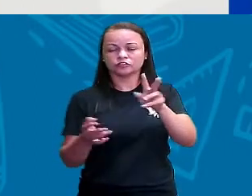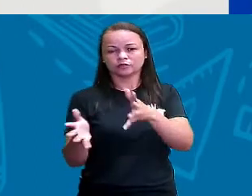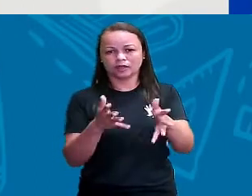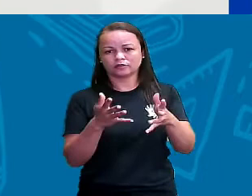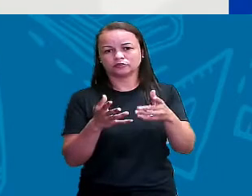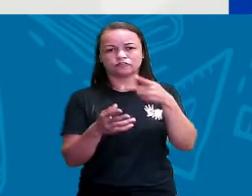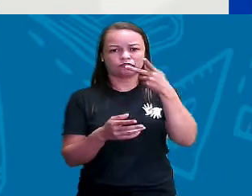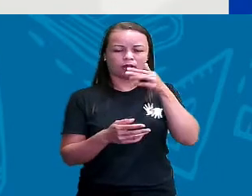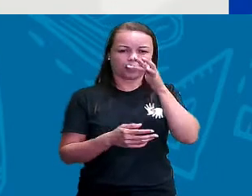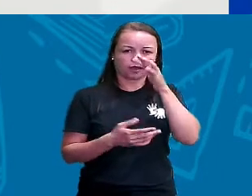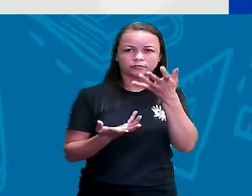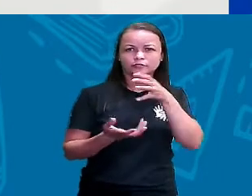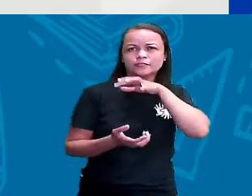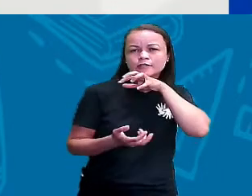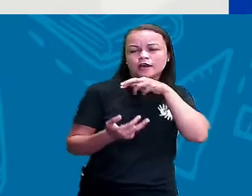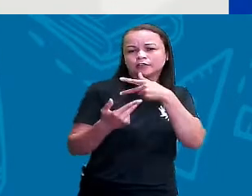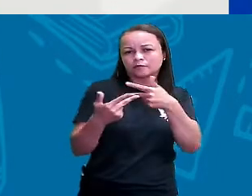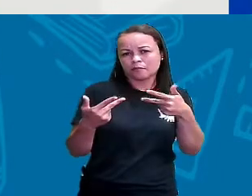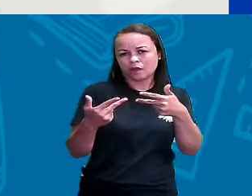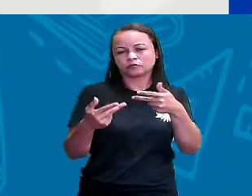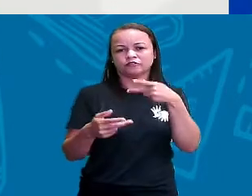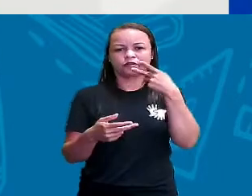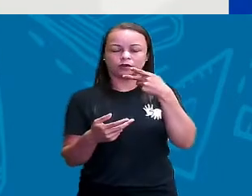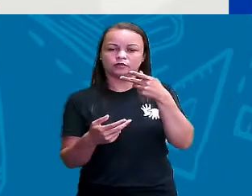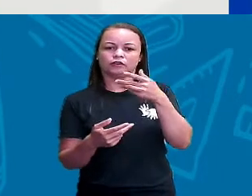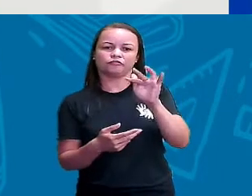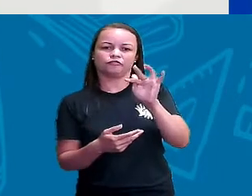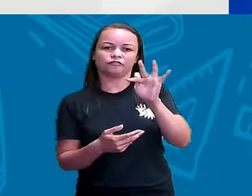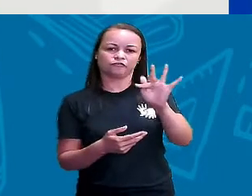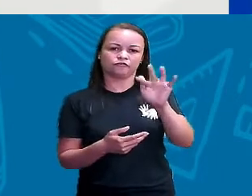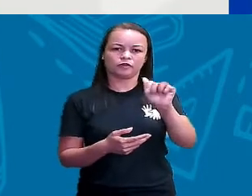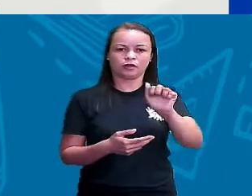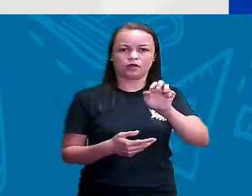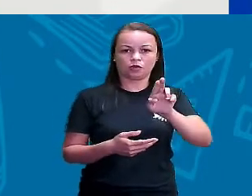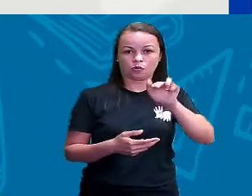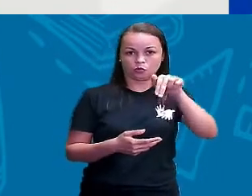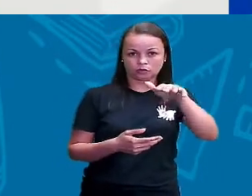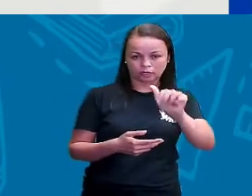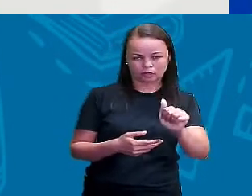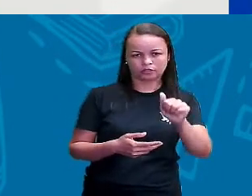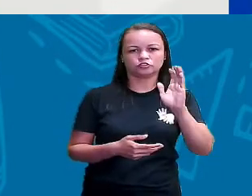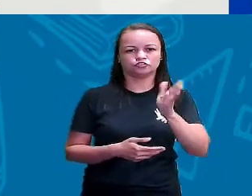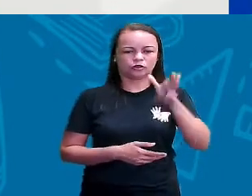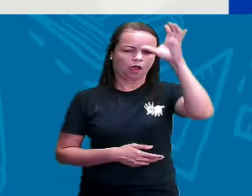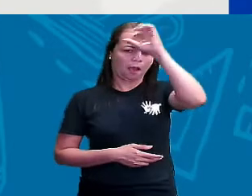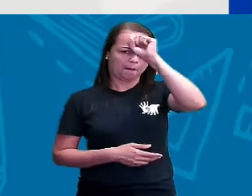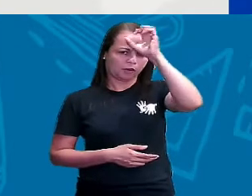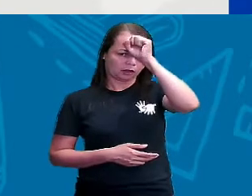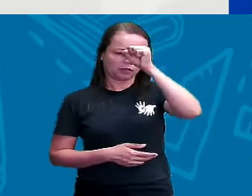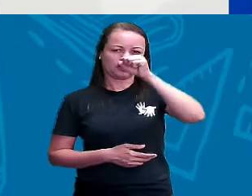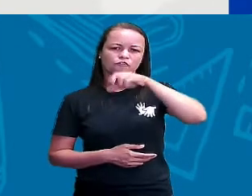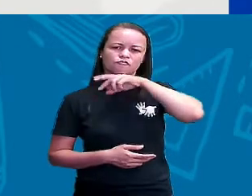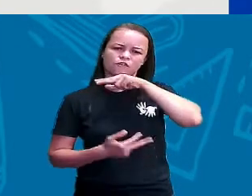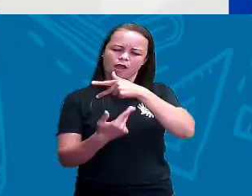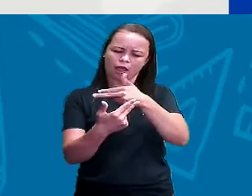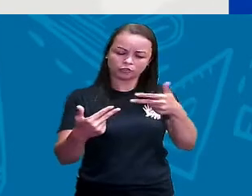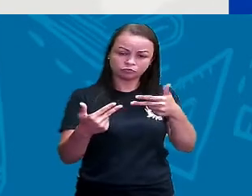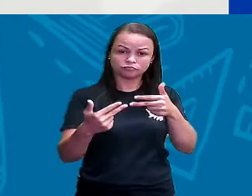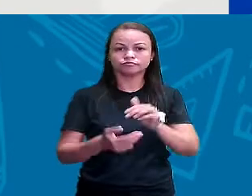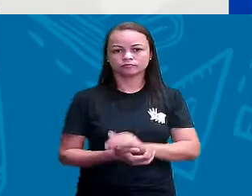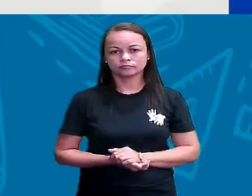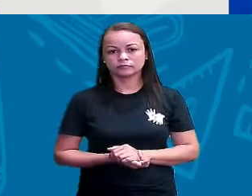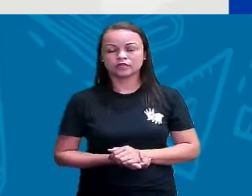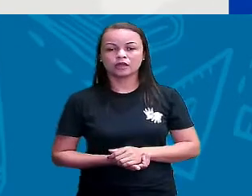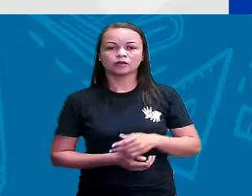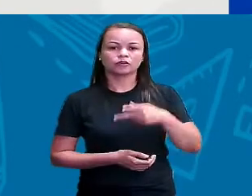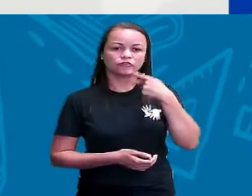de animal, a gente está falando da fauna, né? Como a gente já aprendeu em outra aula. E quando a gente fala do vegetal,